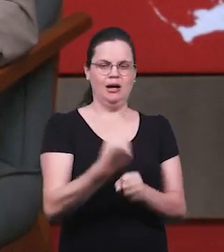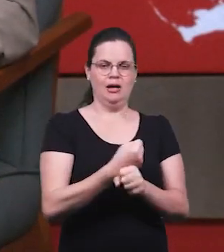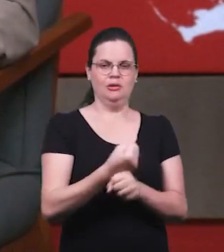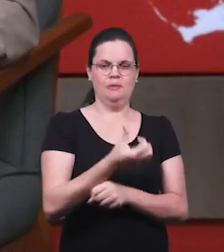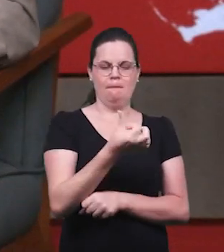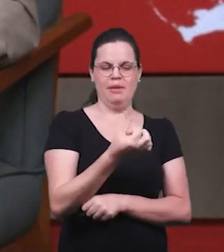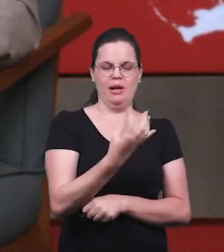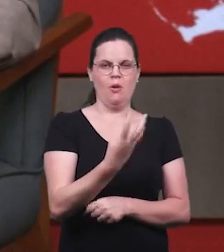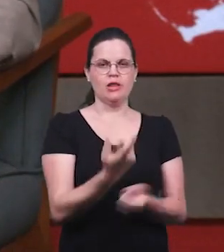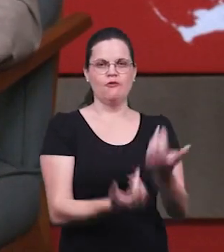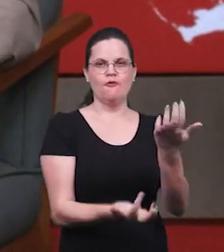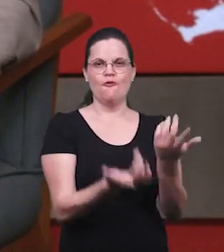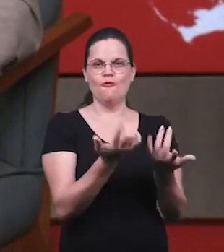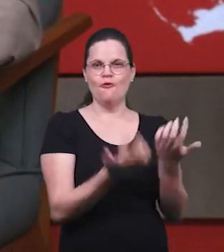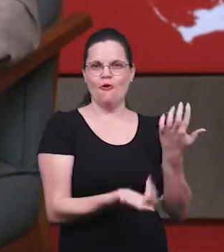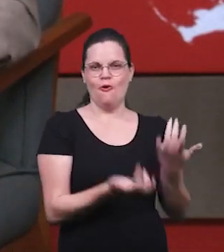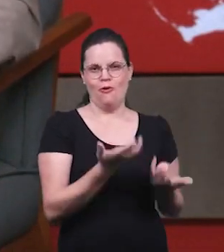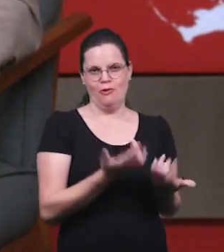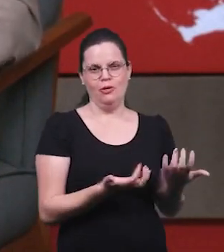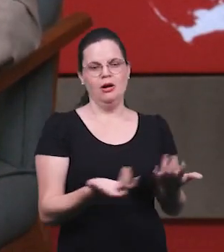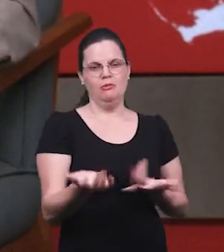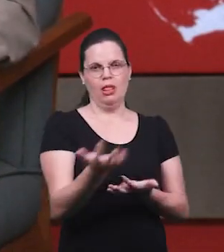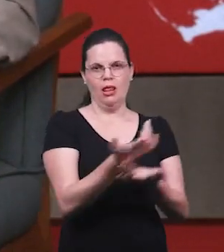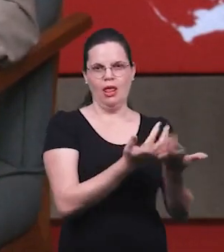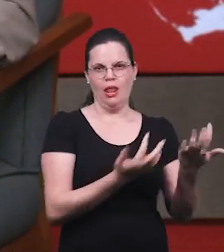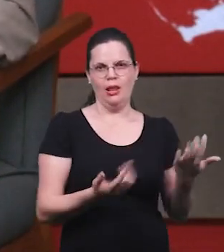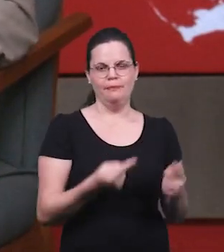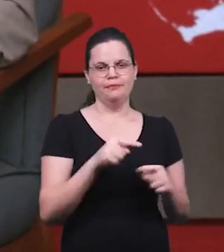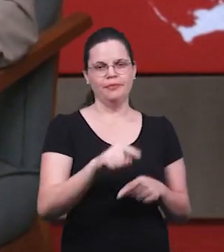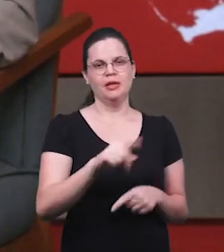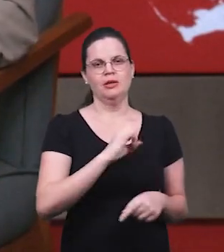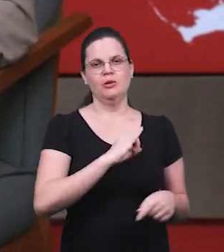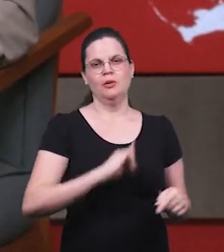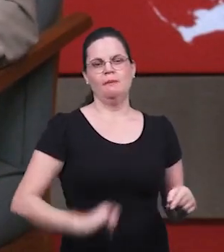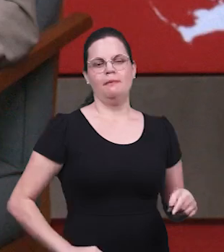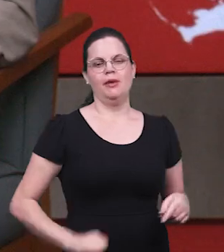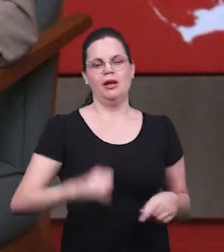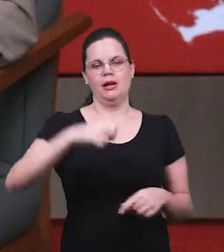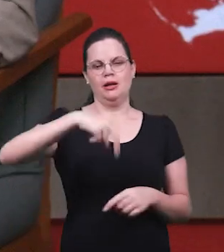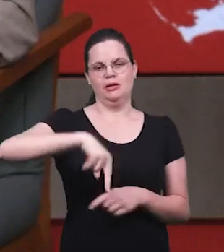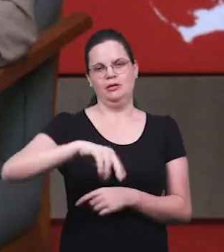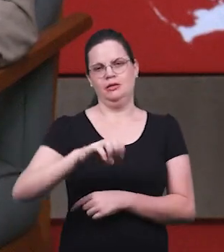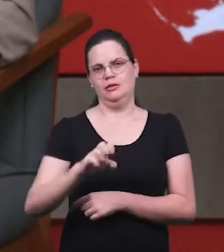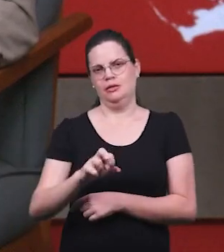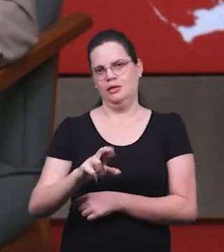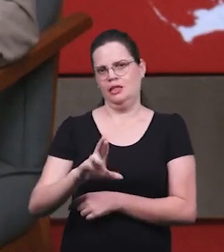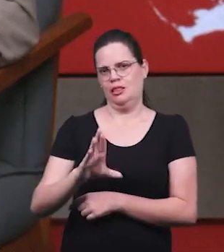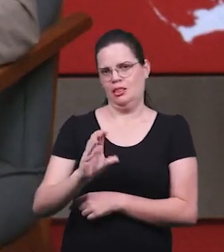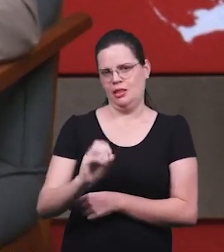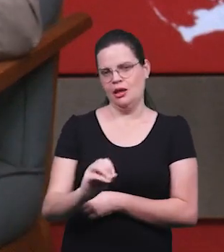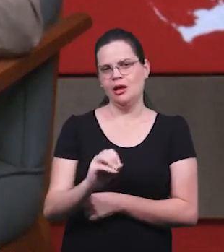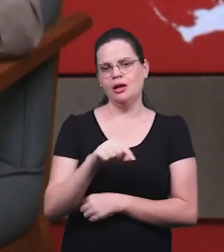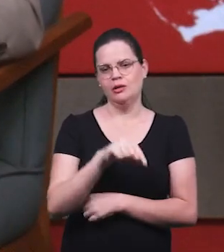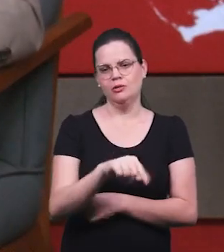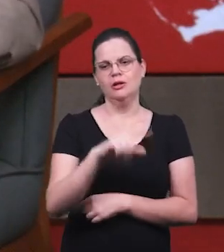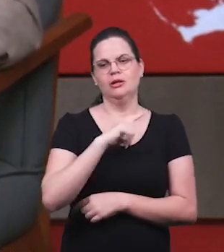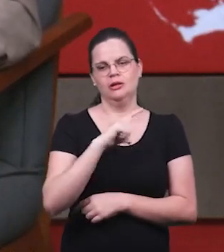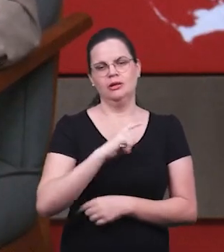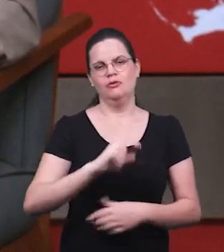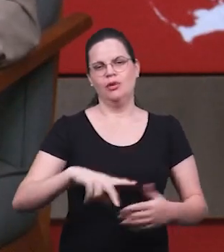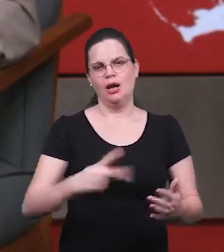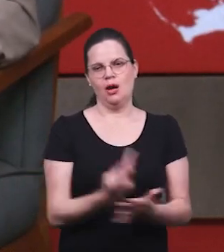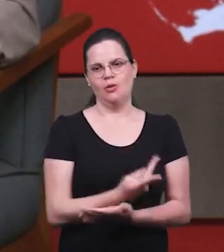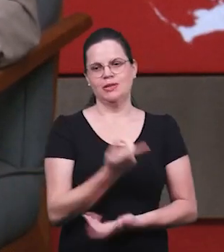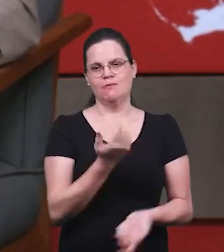64, quando nesse período já era o imperador era Nero, não é? Que houve aquela situação toda